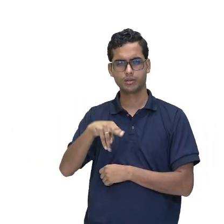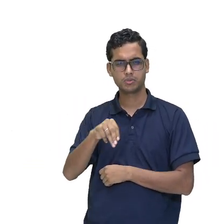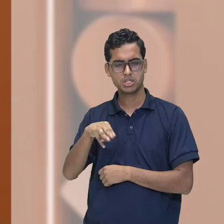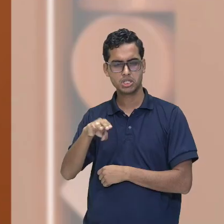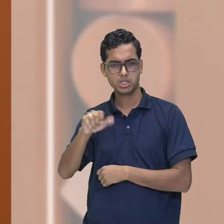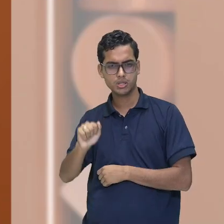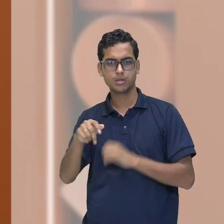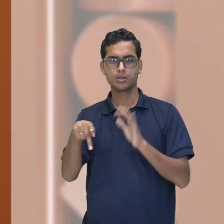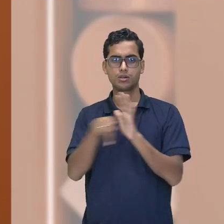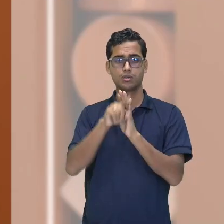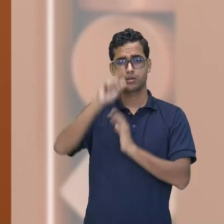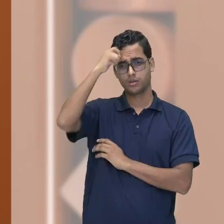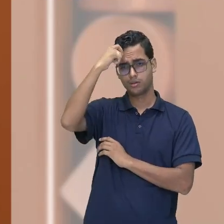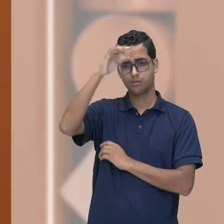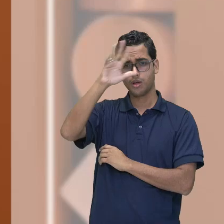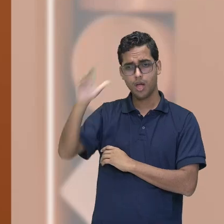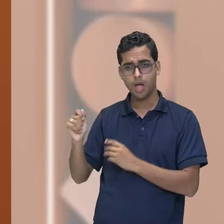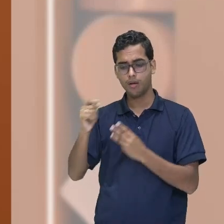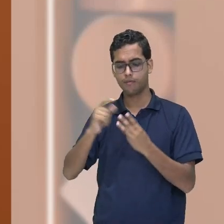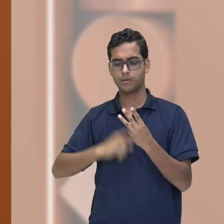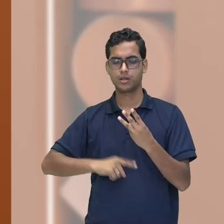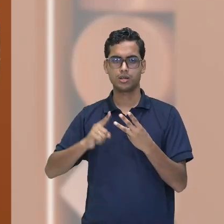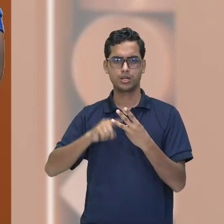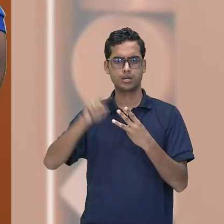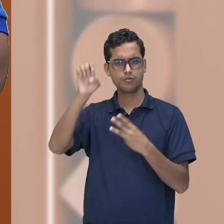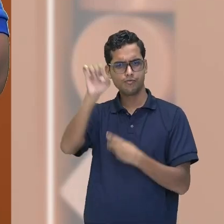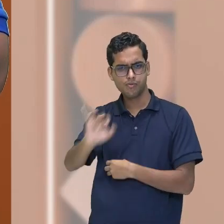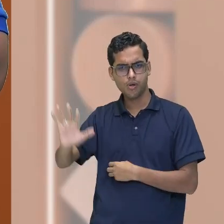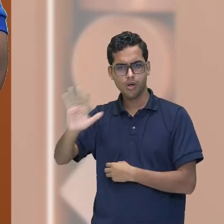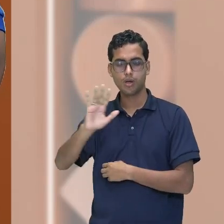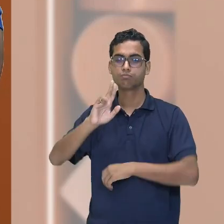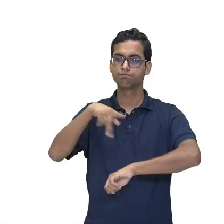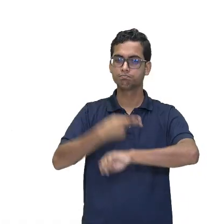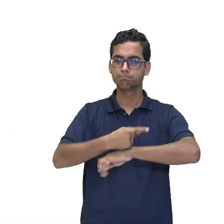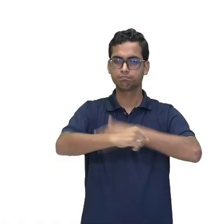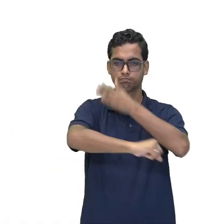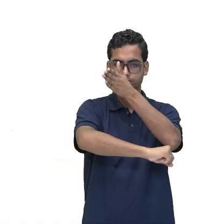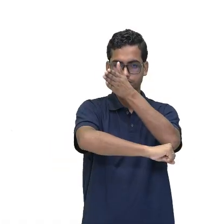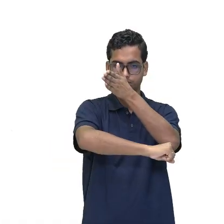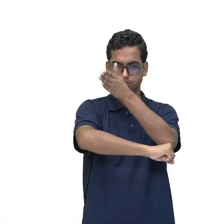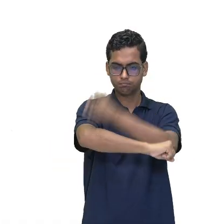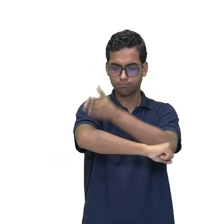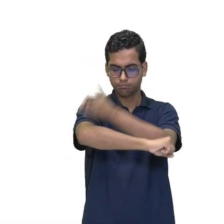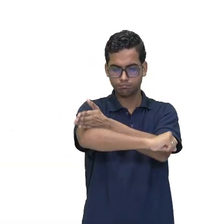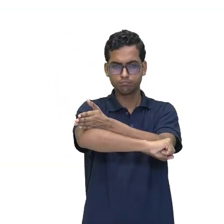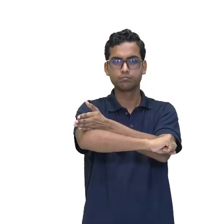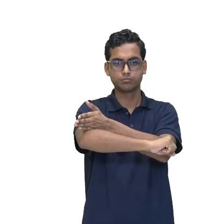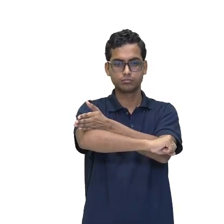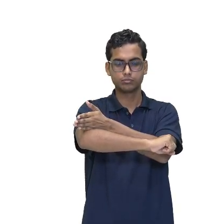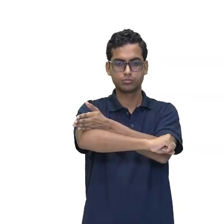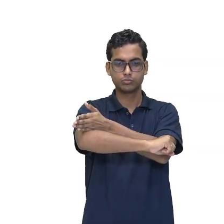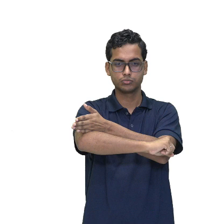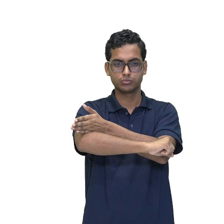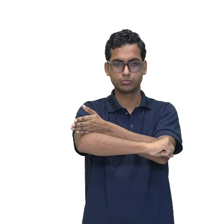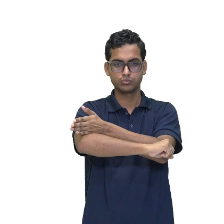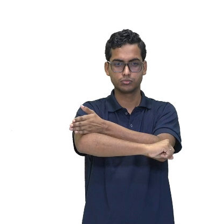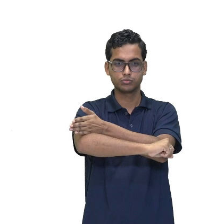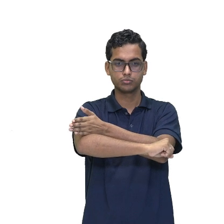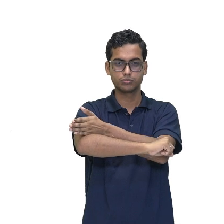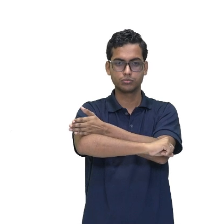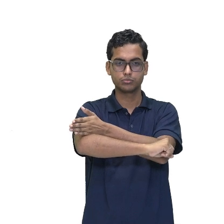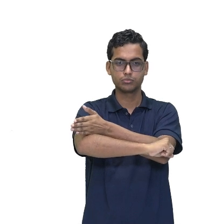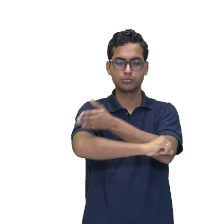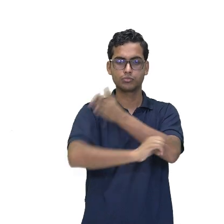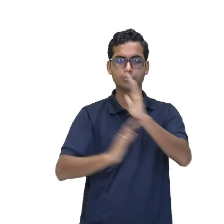na Europa e por aí vai. Continuando então, depois da Idade Antiga, nossa próxima fase que nós vamos ver, vamos lá.